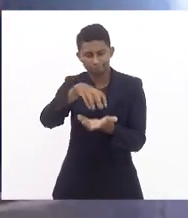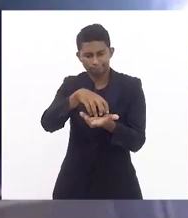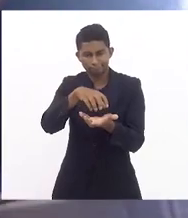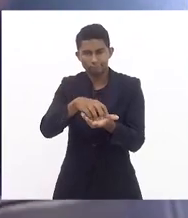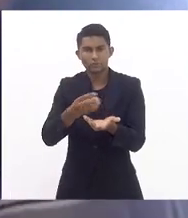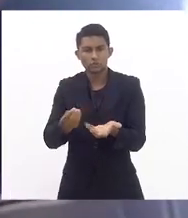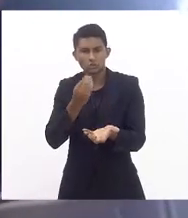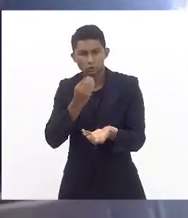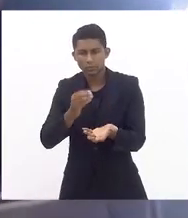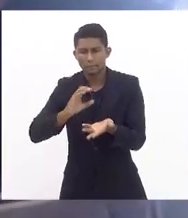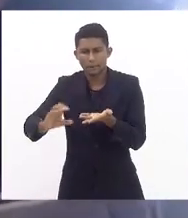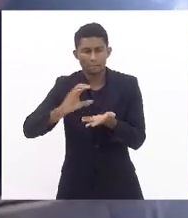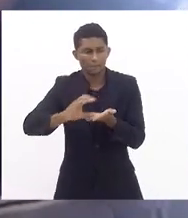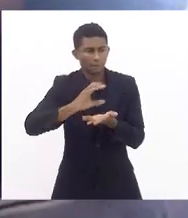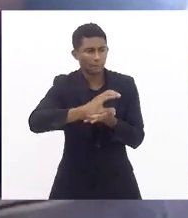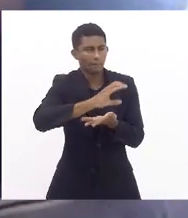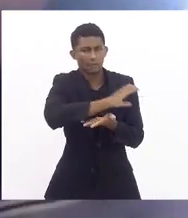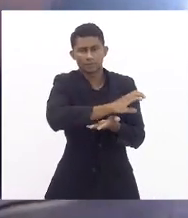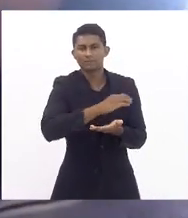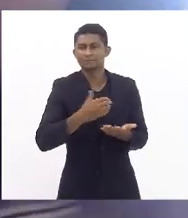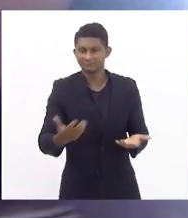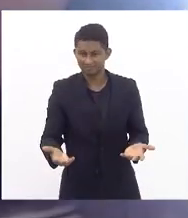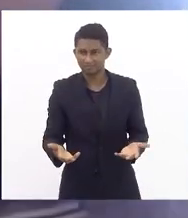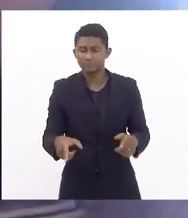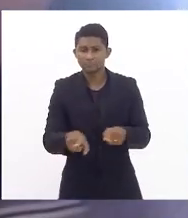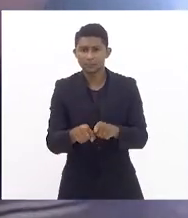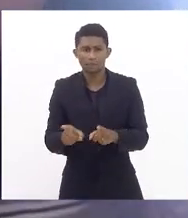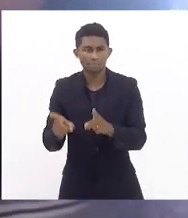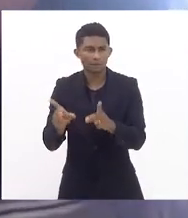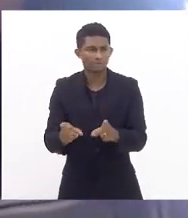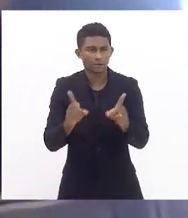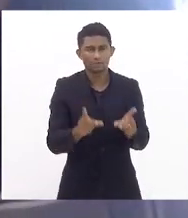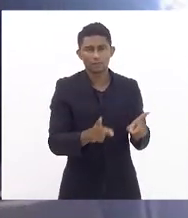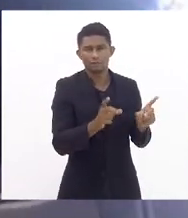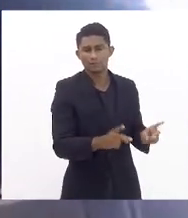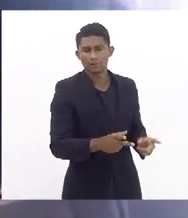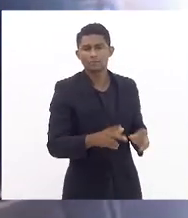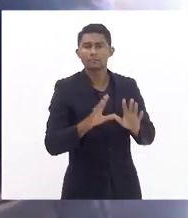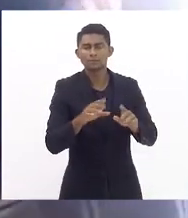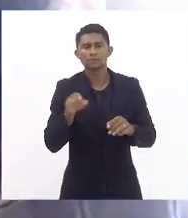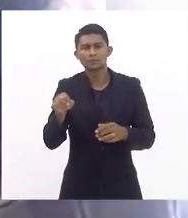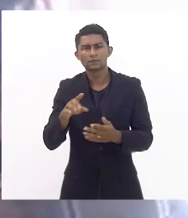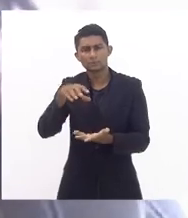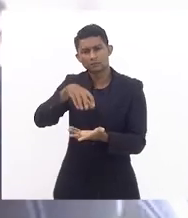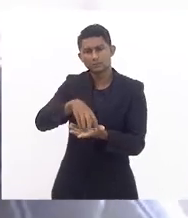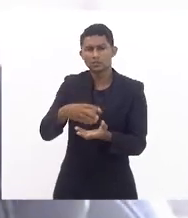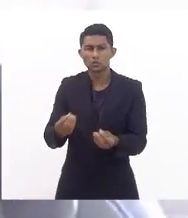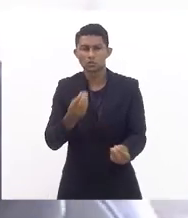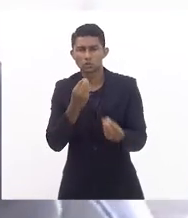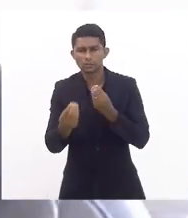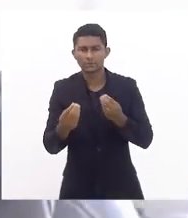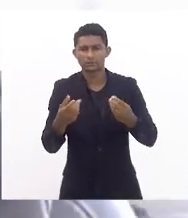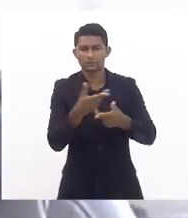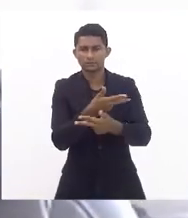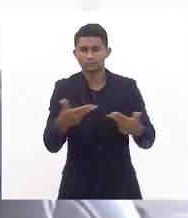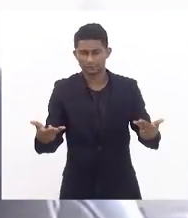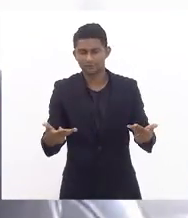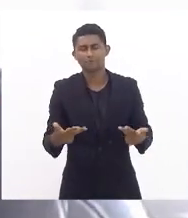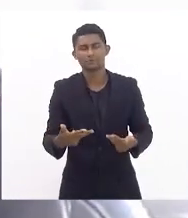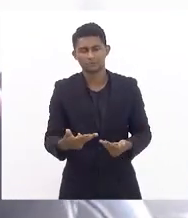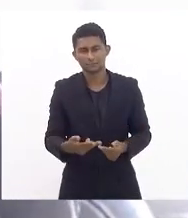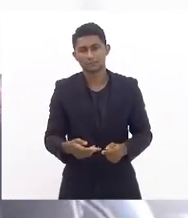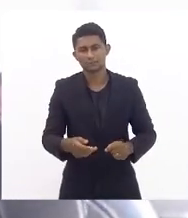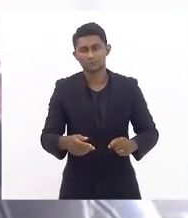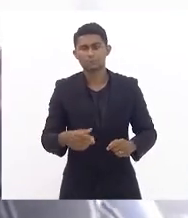de redistribuição em termos, né, ainda de vendas, né? Mas o quanto do alimento ali que circula abastece, né,